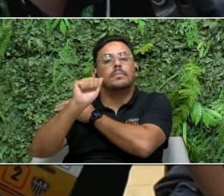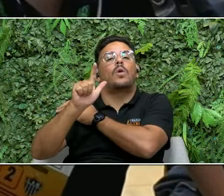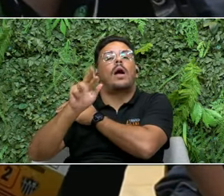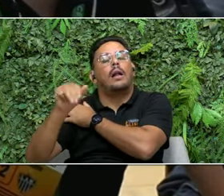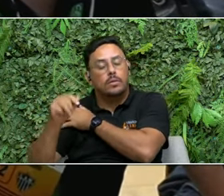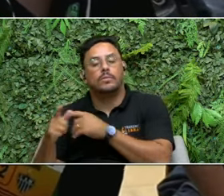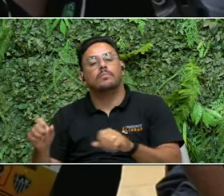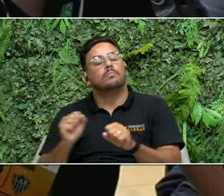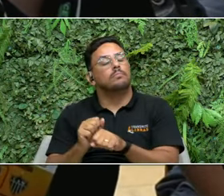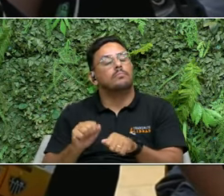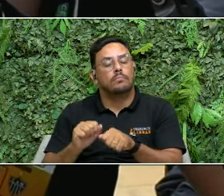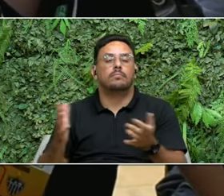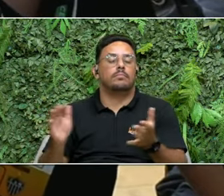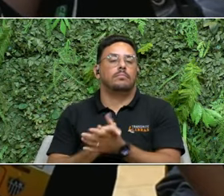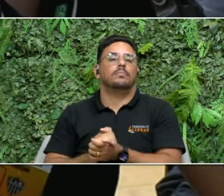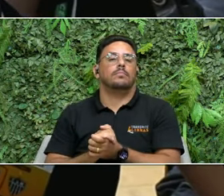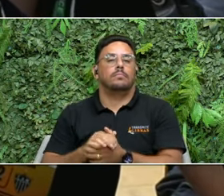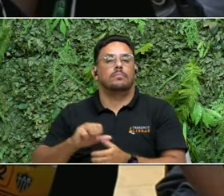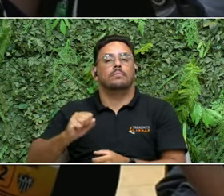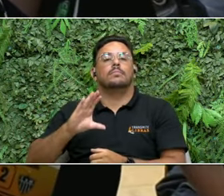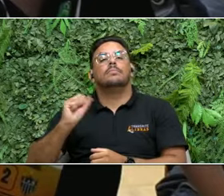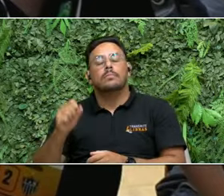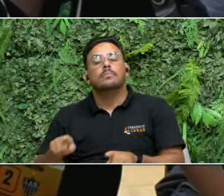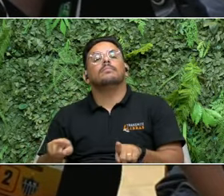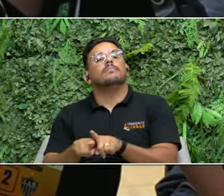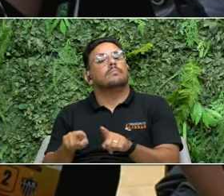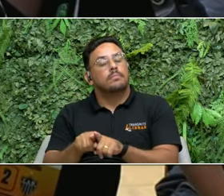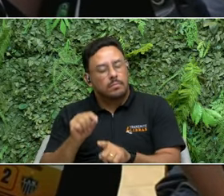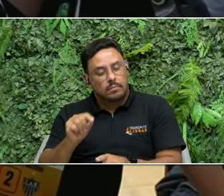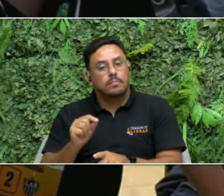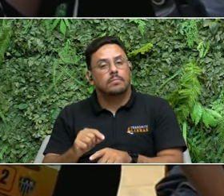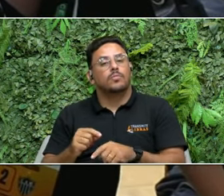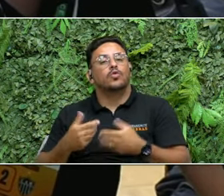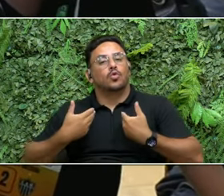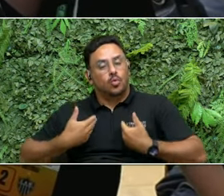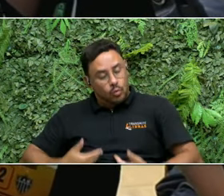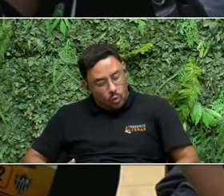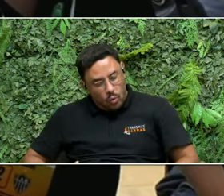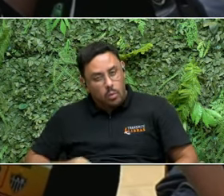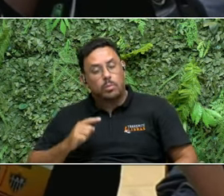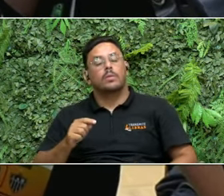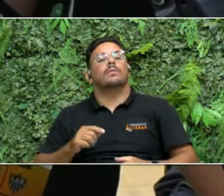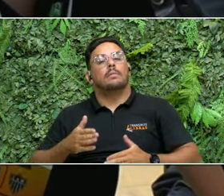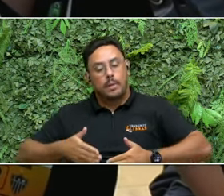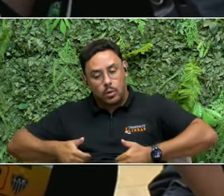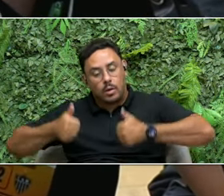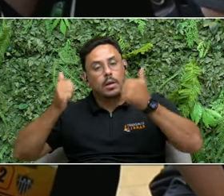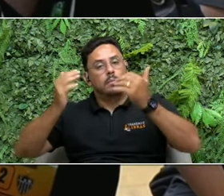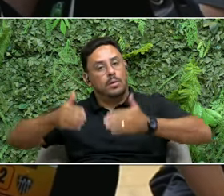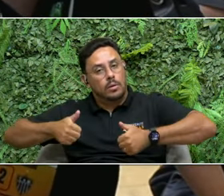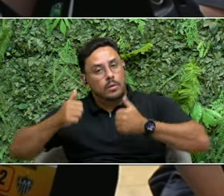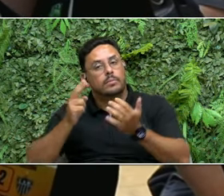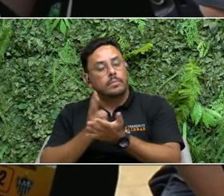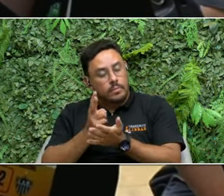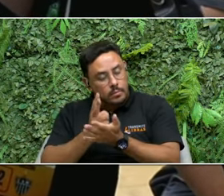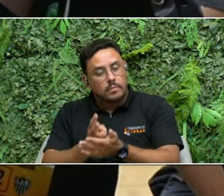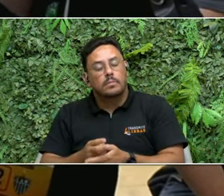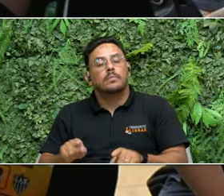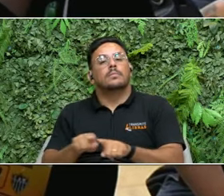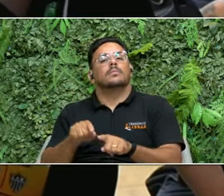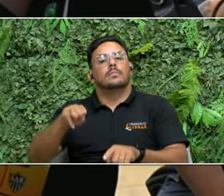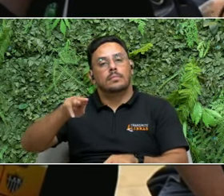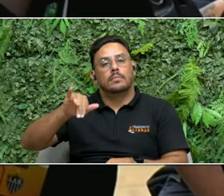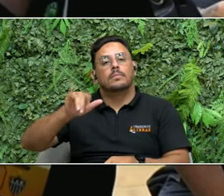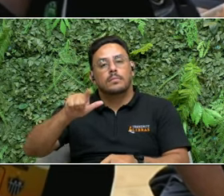fazendo ou poderia ser feito pelo próprio escarpa e e ainda pela questão física que eu acho que vai aprimorar daqui a pouco o milito també vai fazer